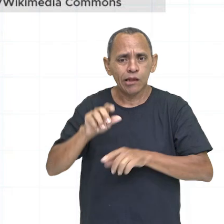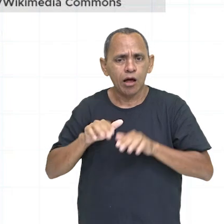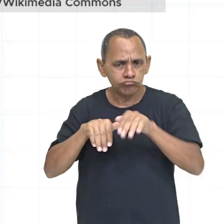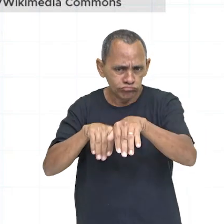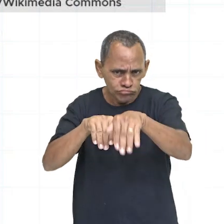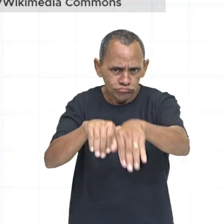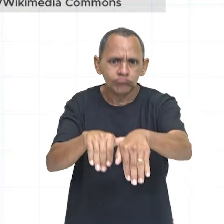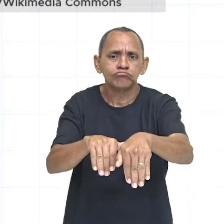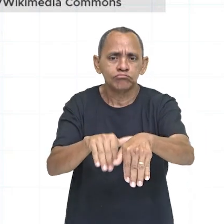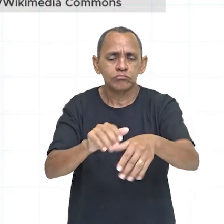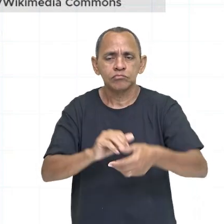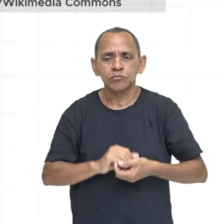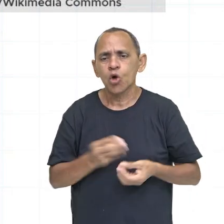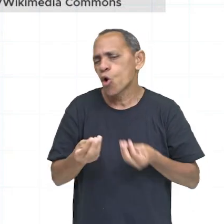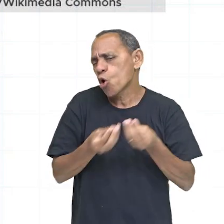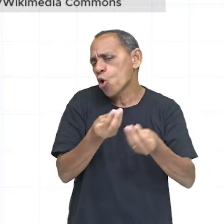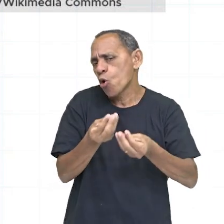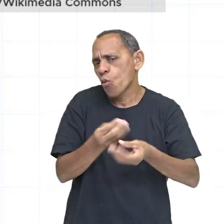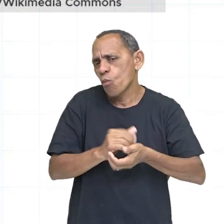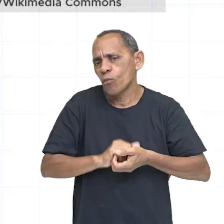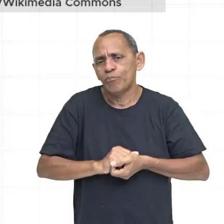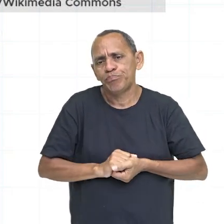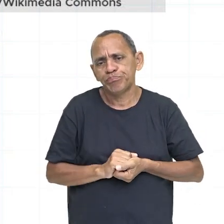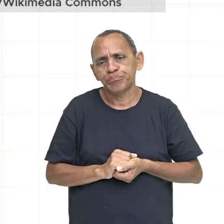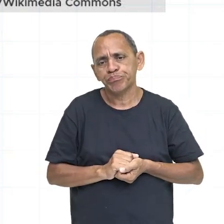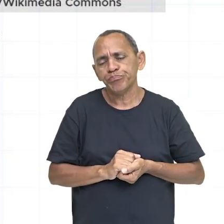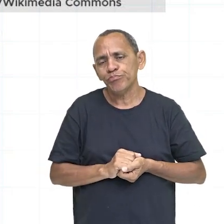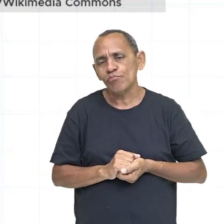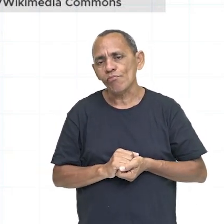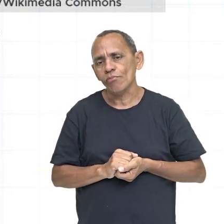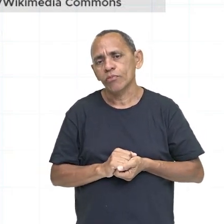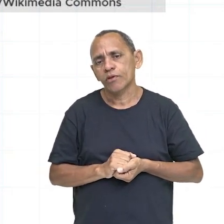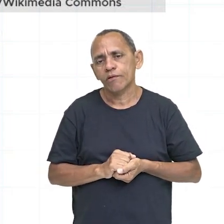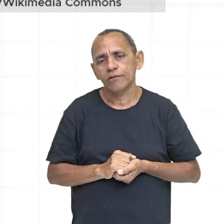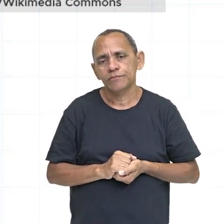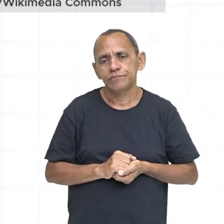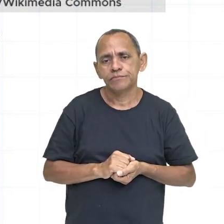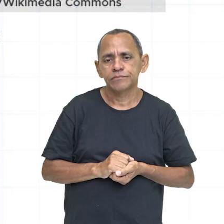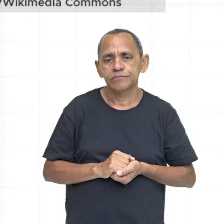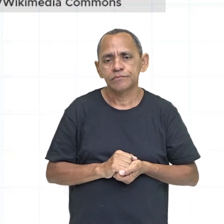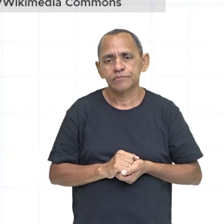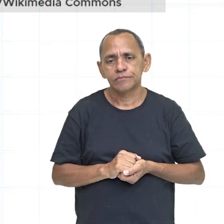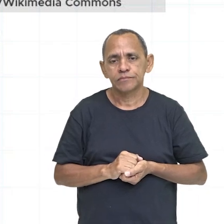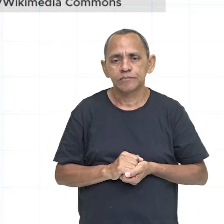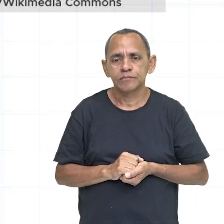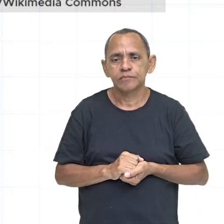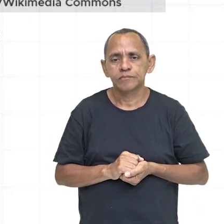British established the first colony at Botany Bay in